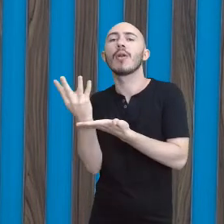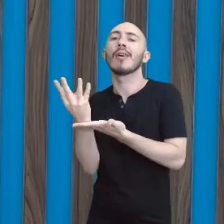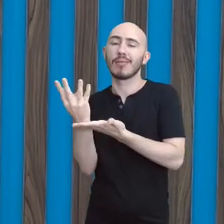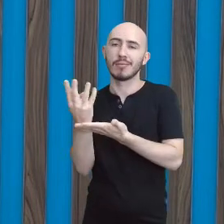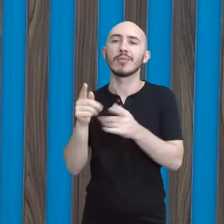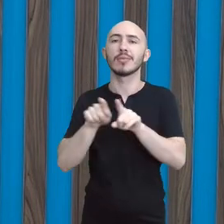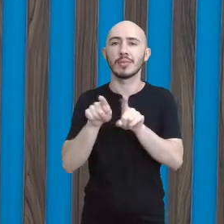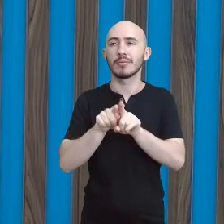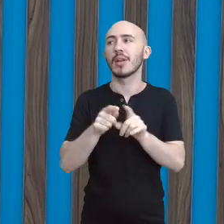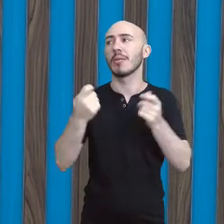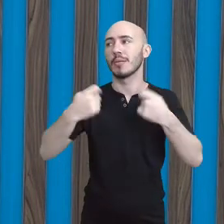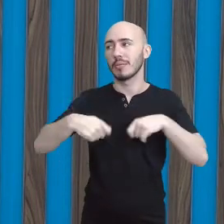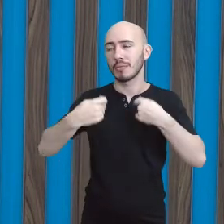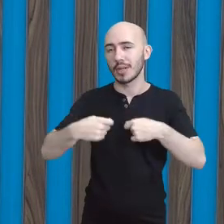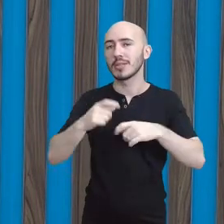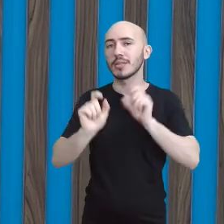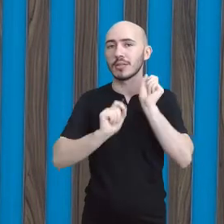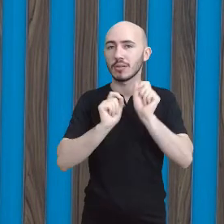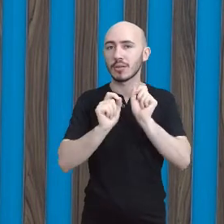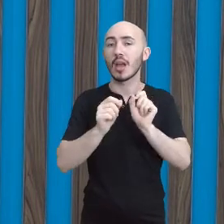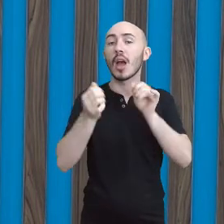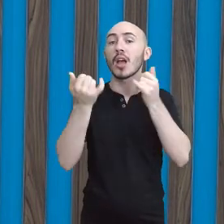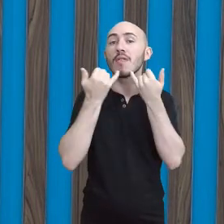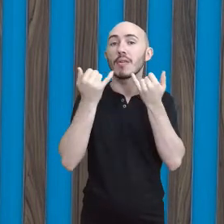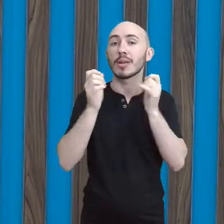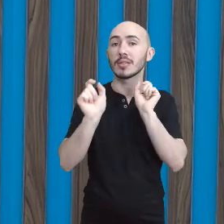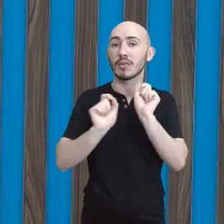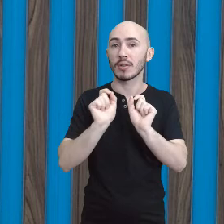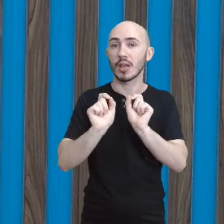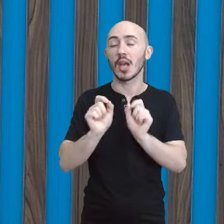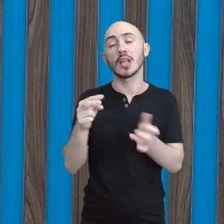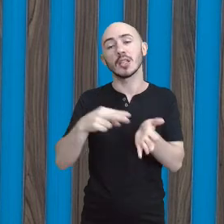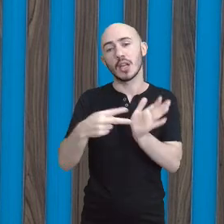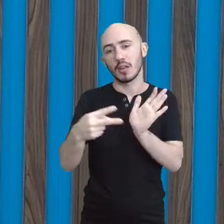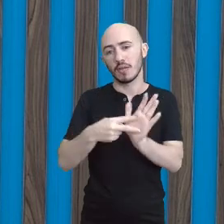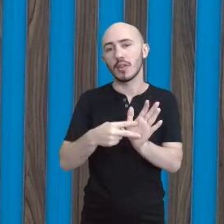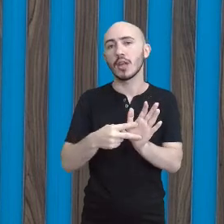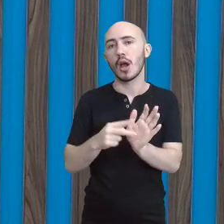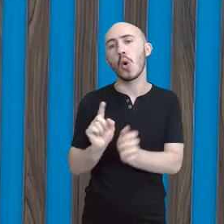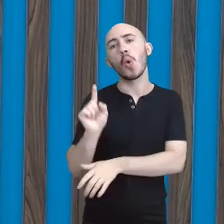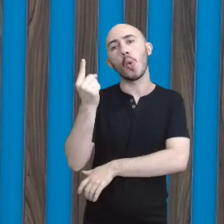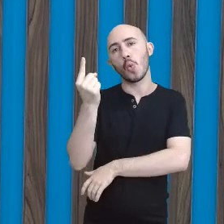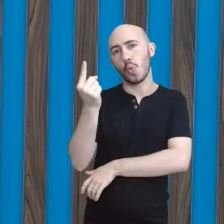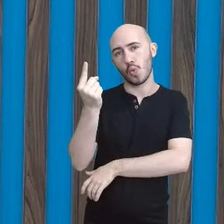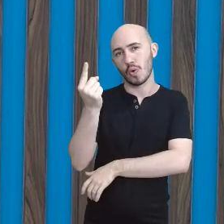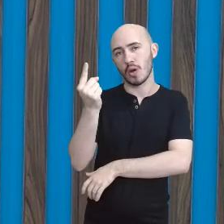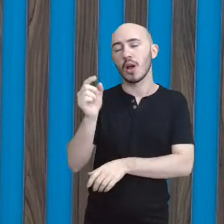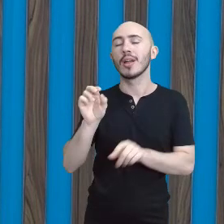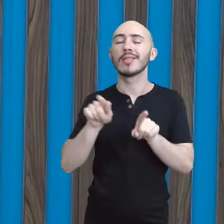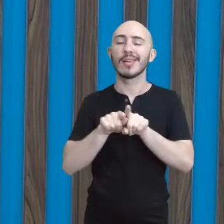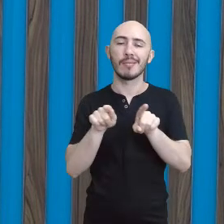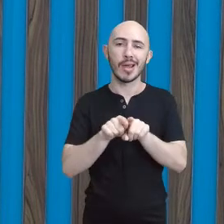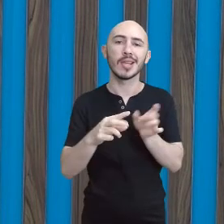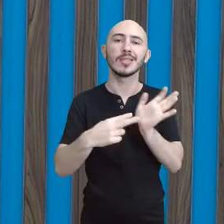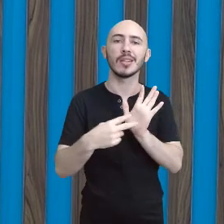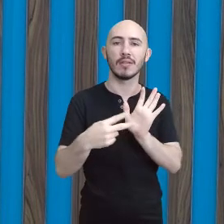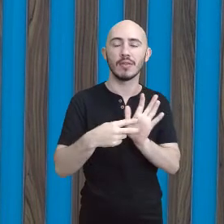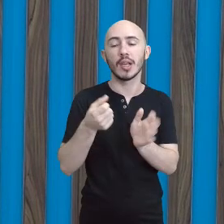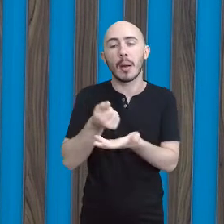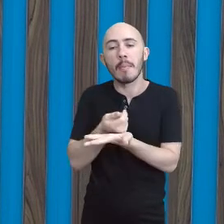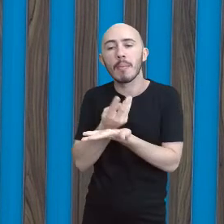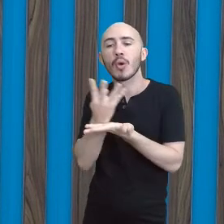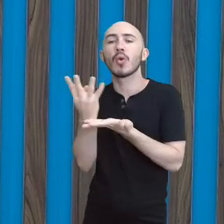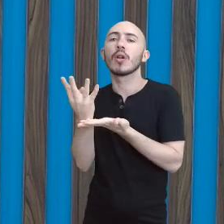né? Aspas, o S. Ou seja, você e vocês é o you. Por isso que não existe em inglês